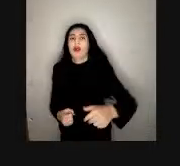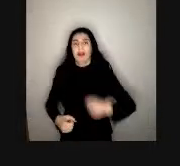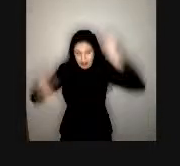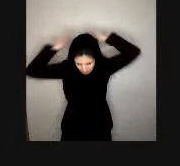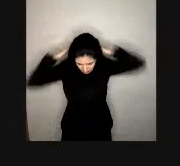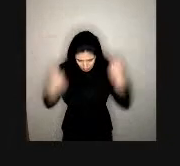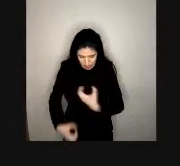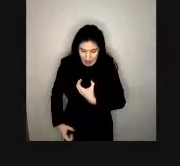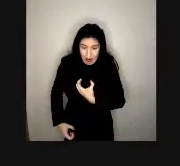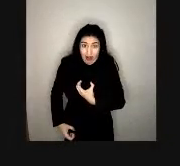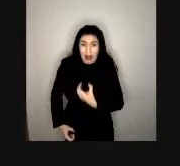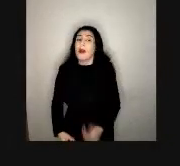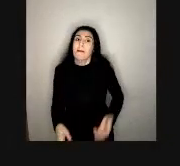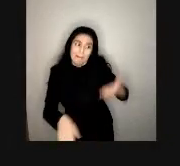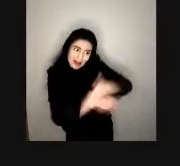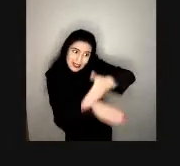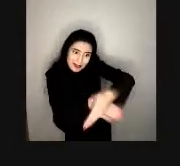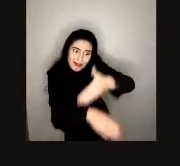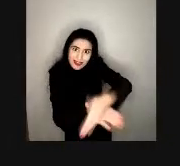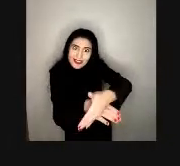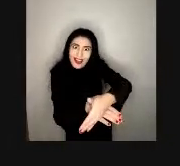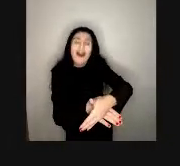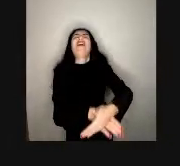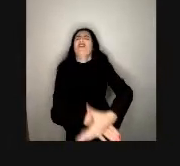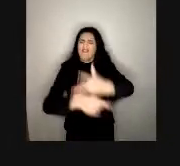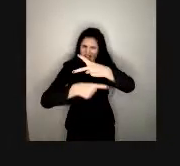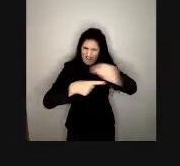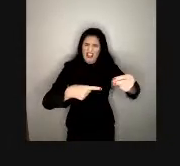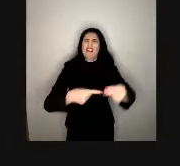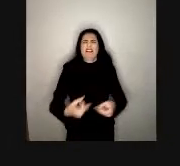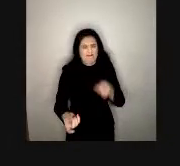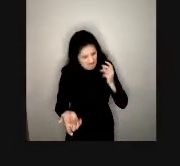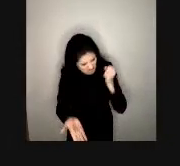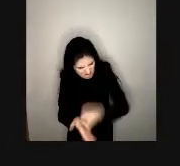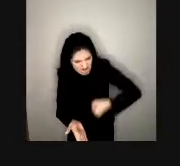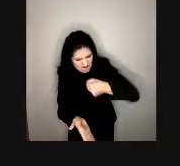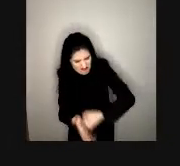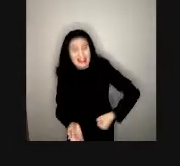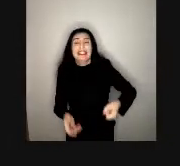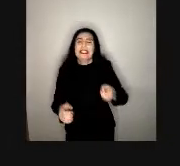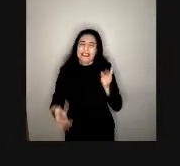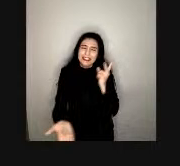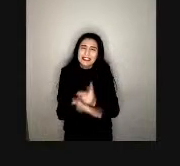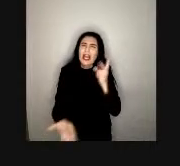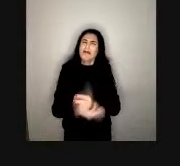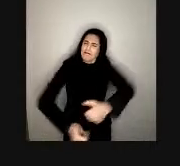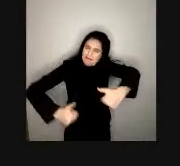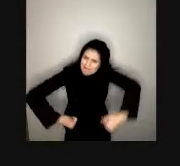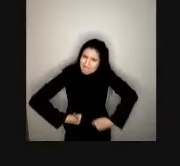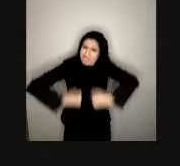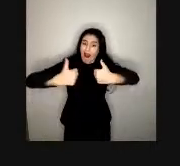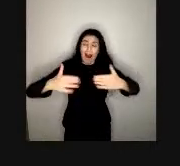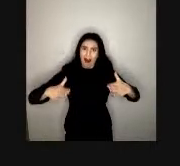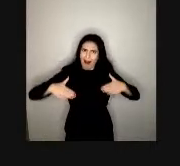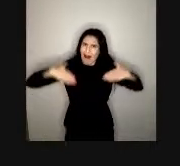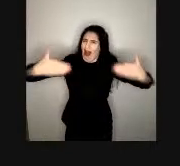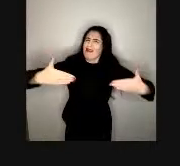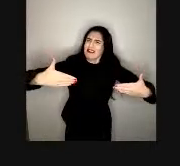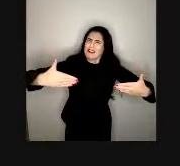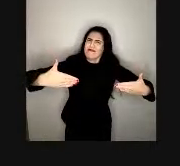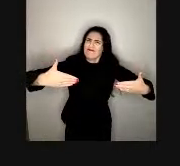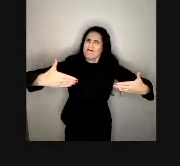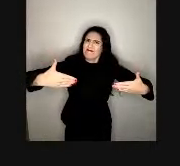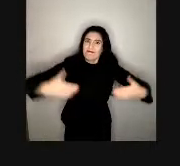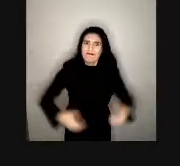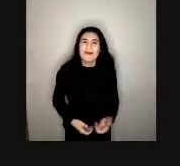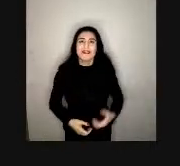uma guerreira que continua sempre nessa luta, sempre positiva. E por isso que nós resolvemos fazer essa foto com as medalhas